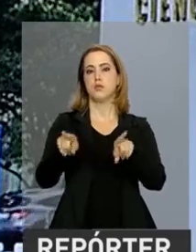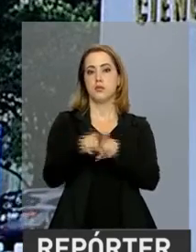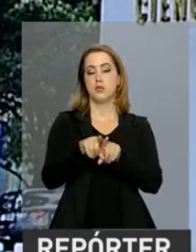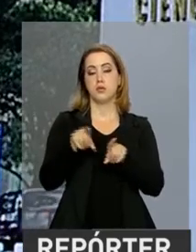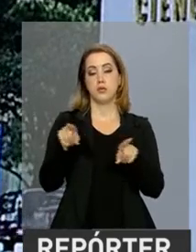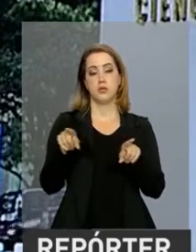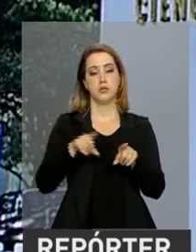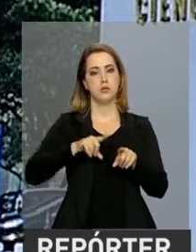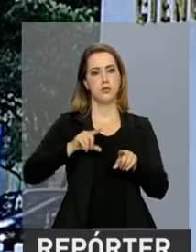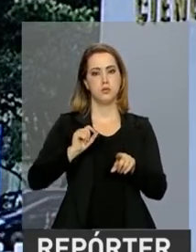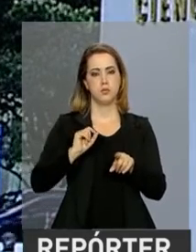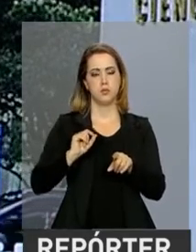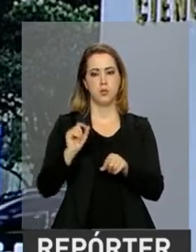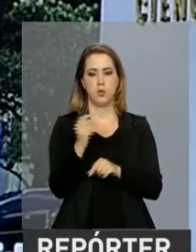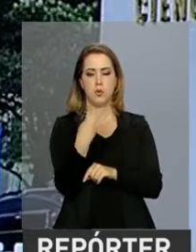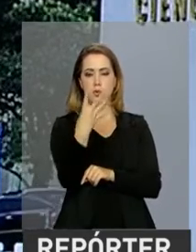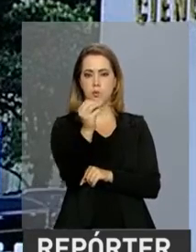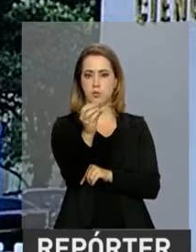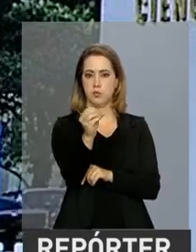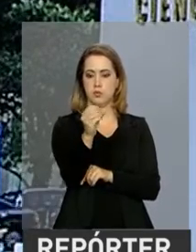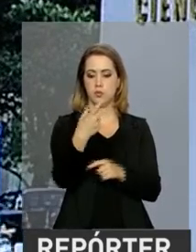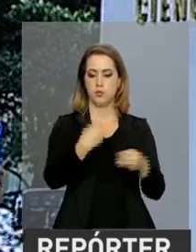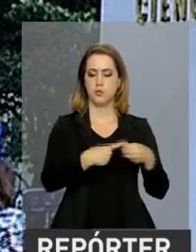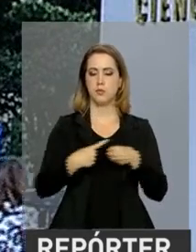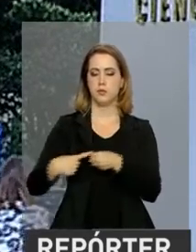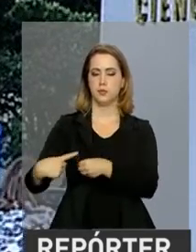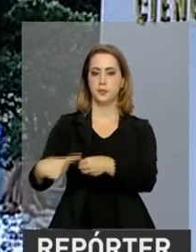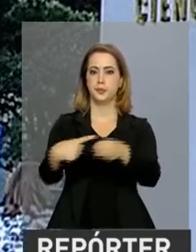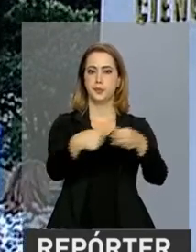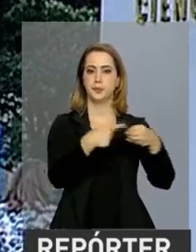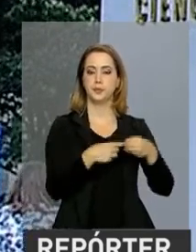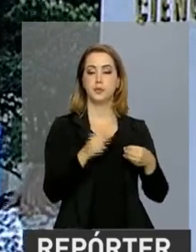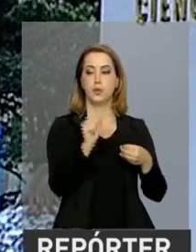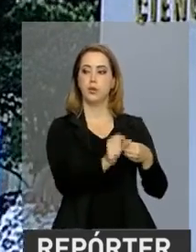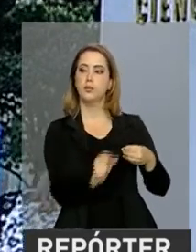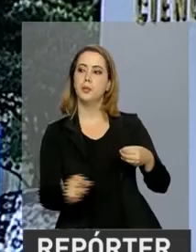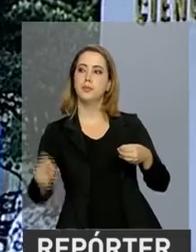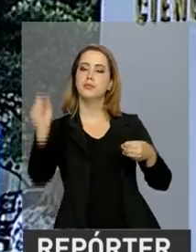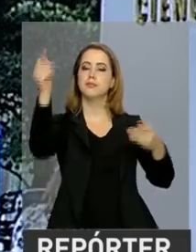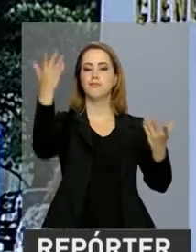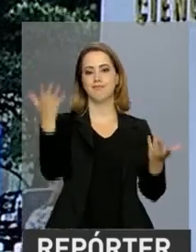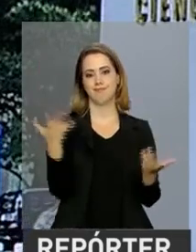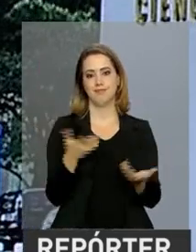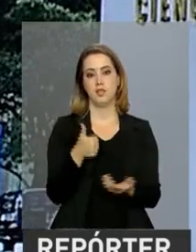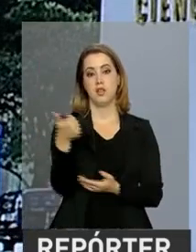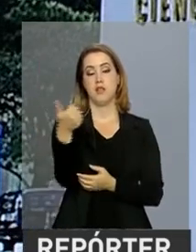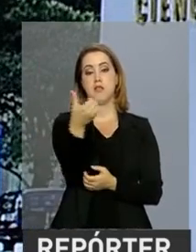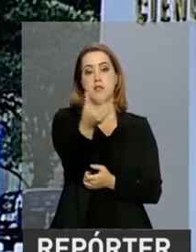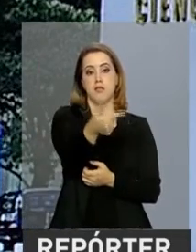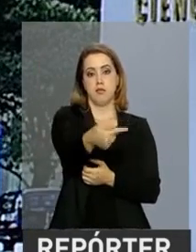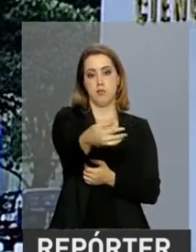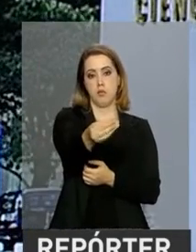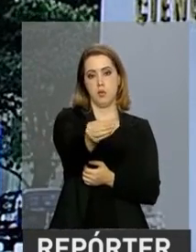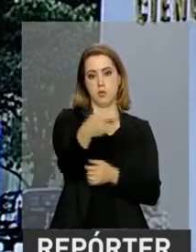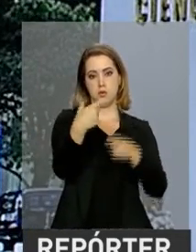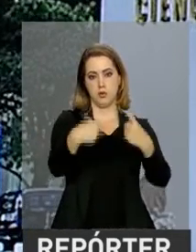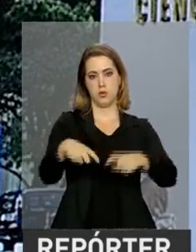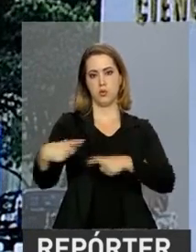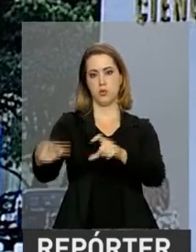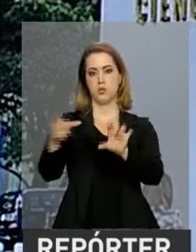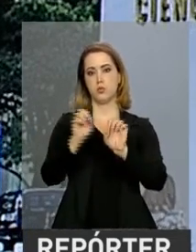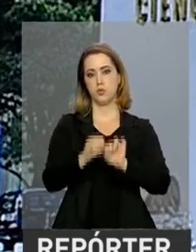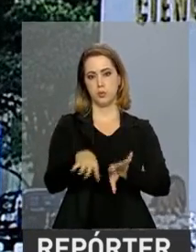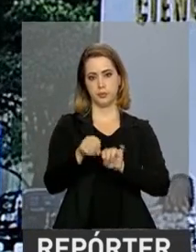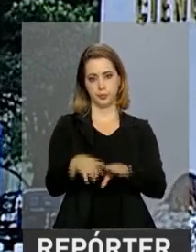simultaneamente em mais de 400 municípios espalhados pelo país e cerca de 1700 instituições de